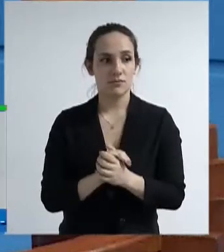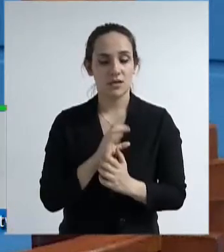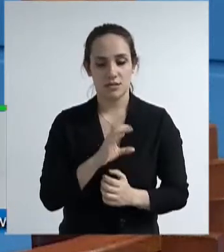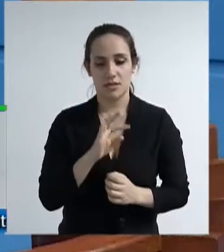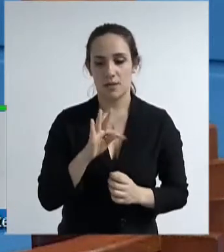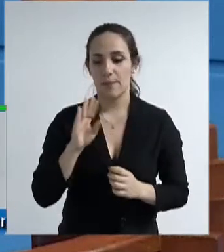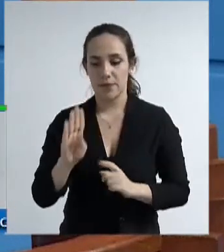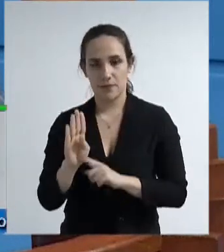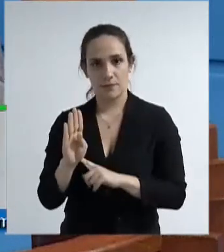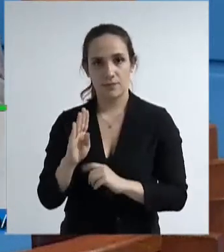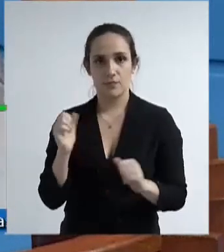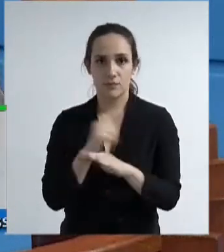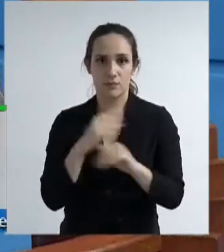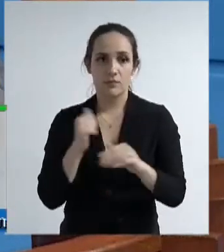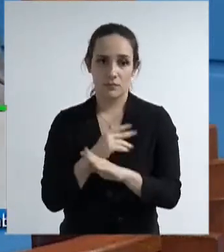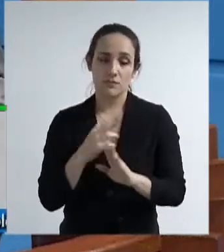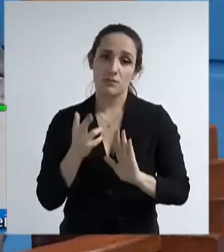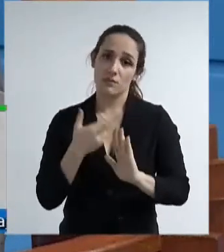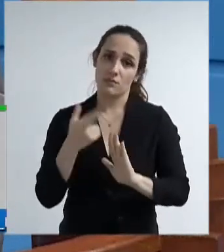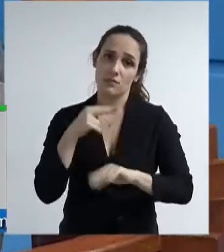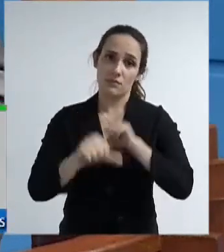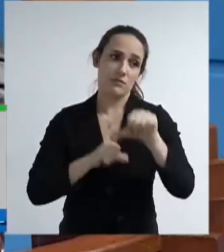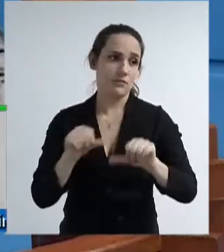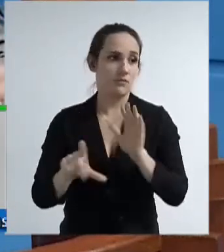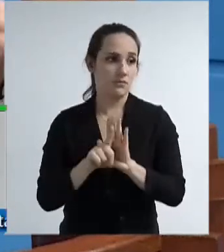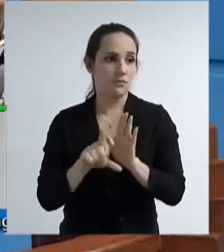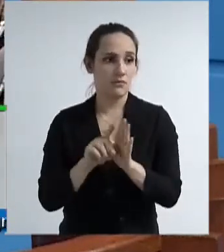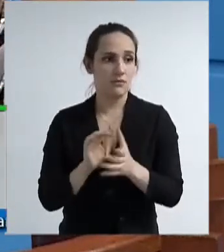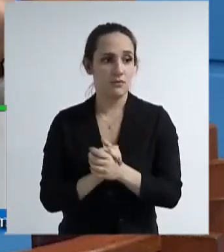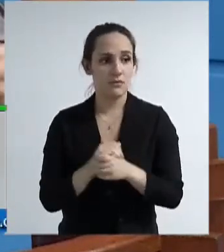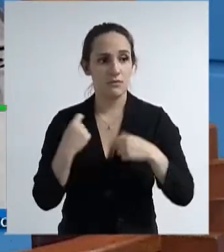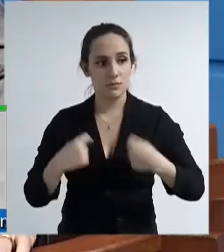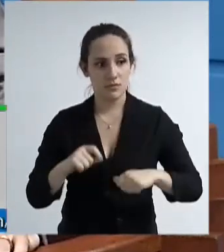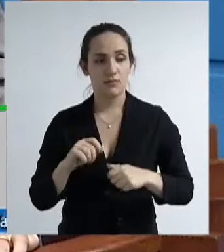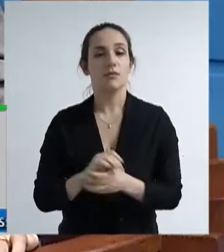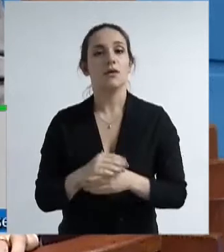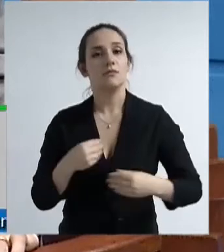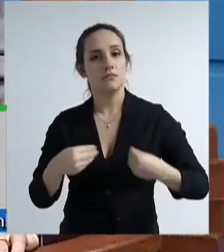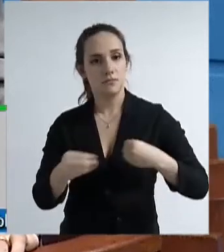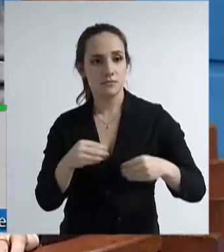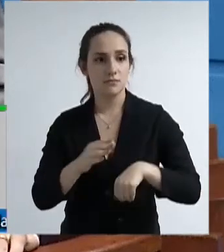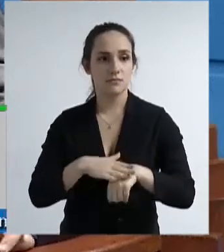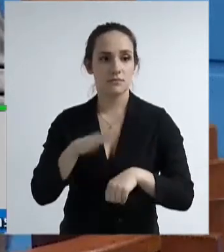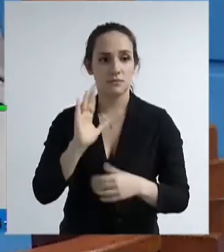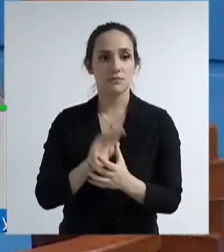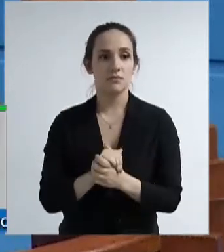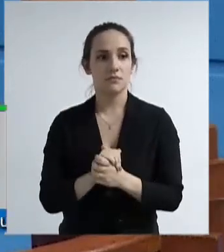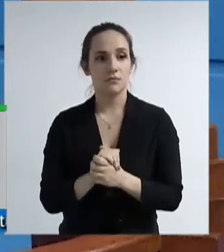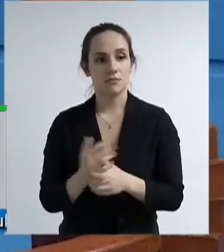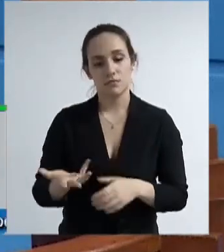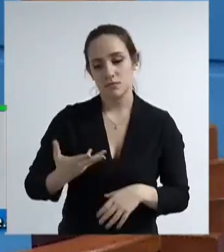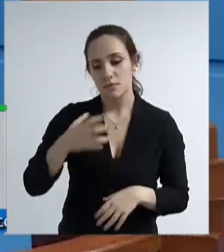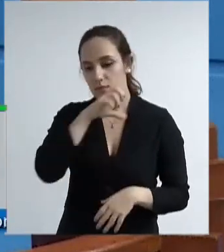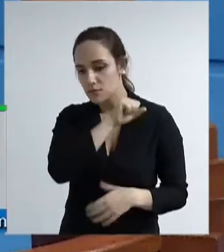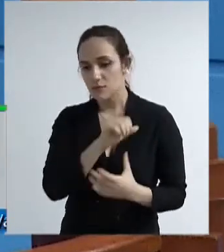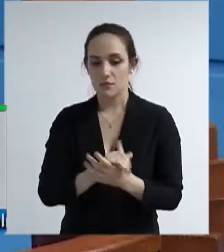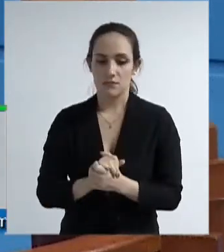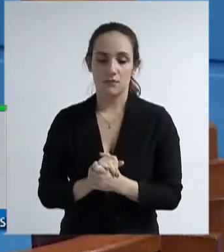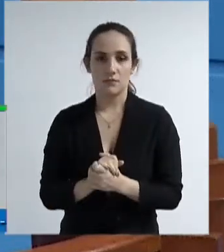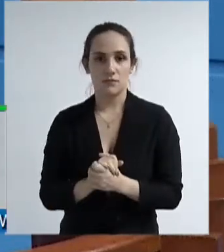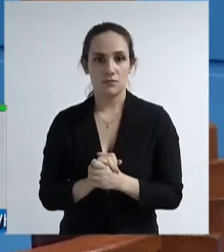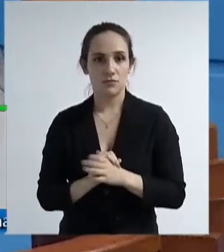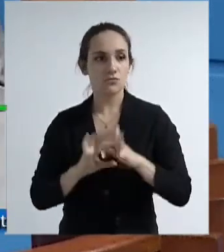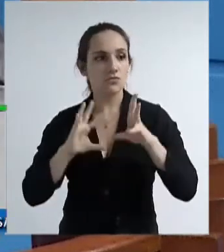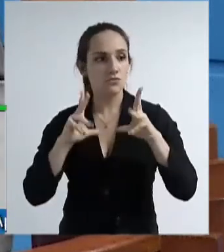Trânsito Brasileiro, bem como a resolução supracitada. É necessário flexibilizar e desburocratizar medidas que